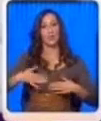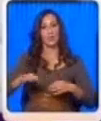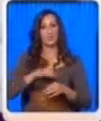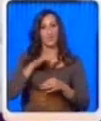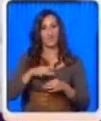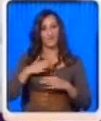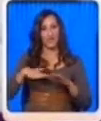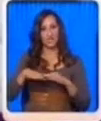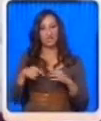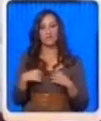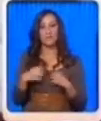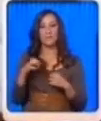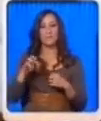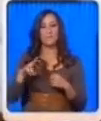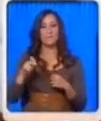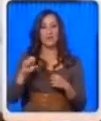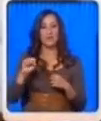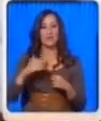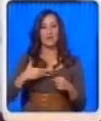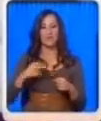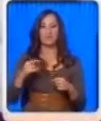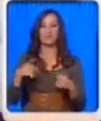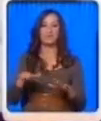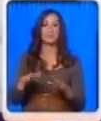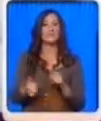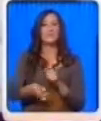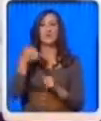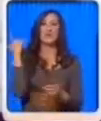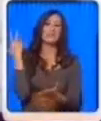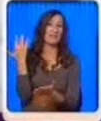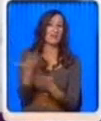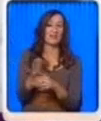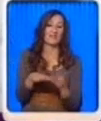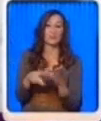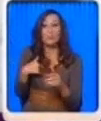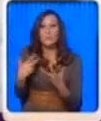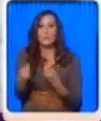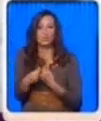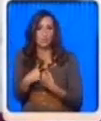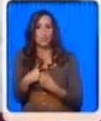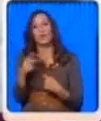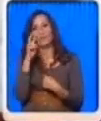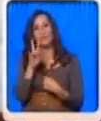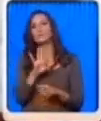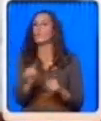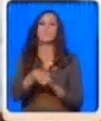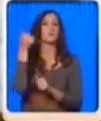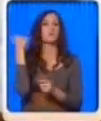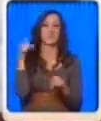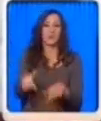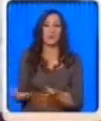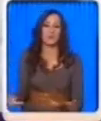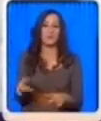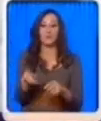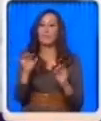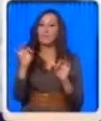Magda tem nesta revista os melhores figurinos que ela apresentou até hoje comigo. Pelo menos comigo. Então este final é